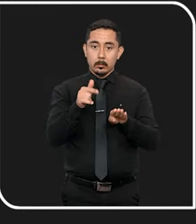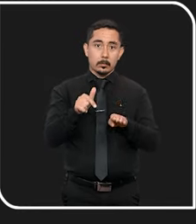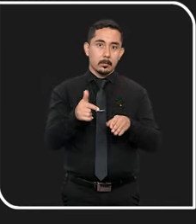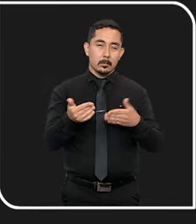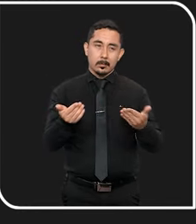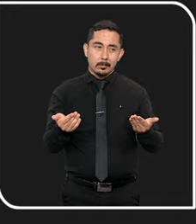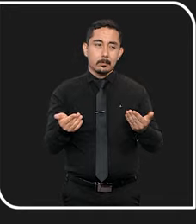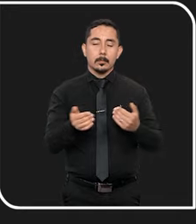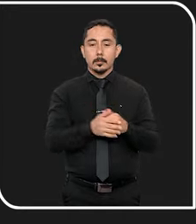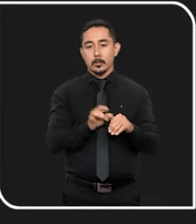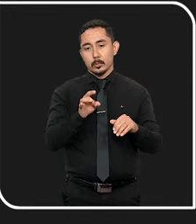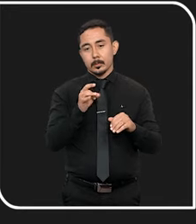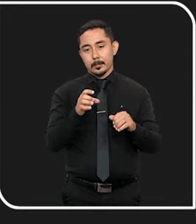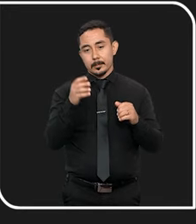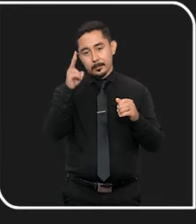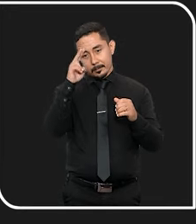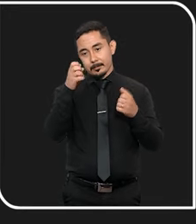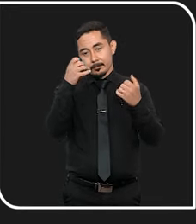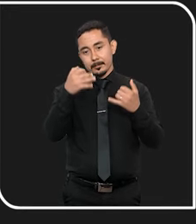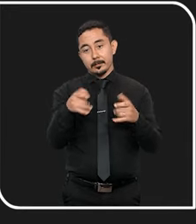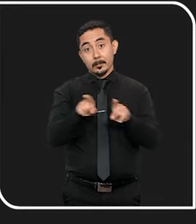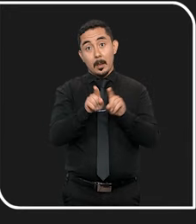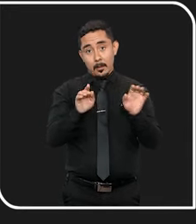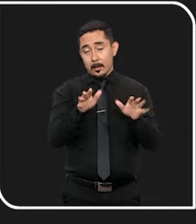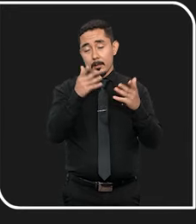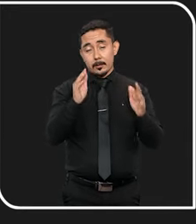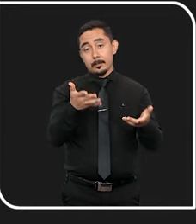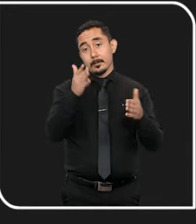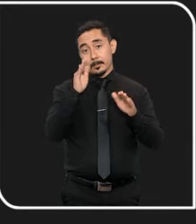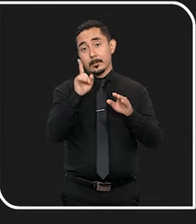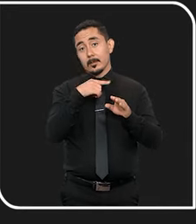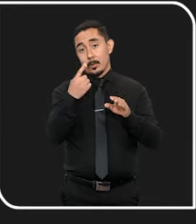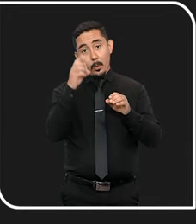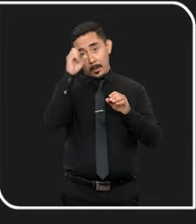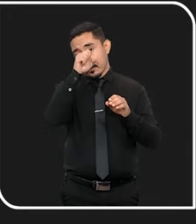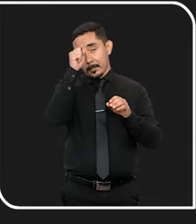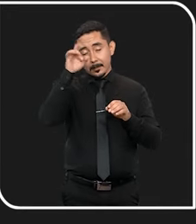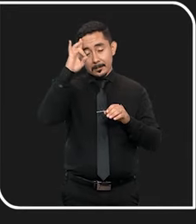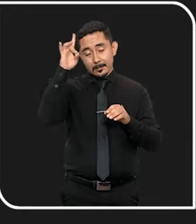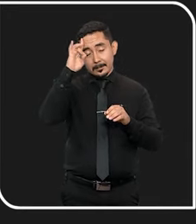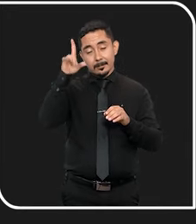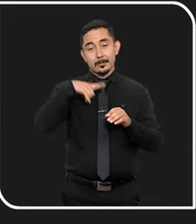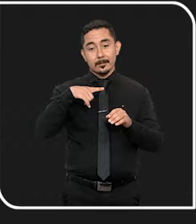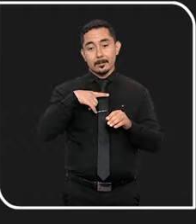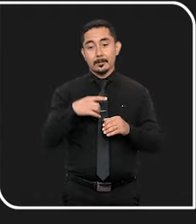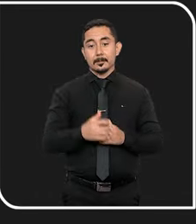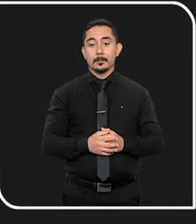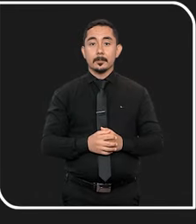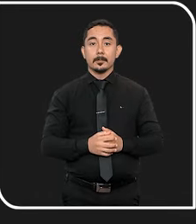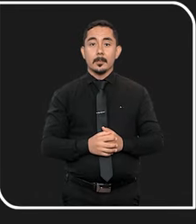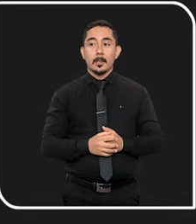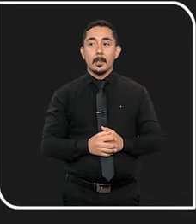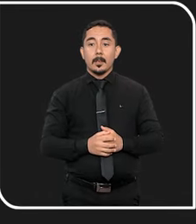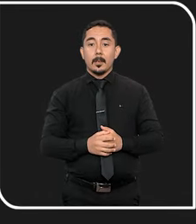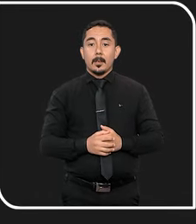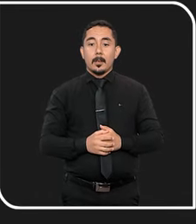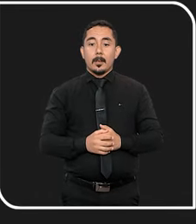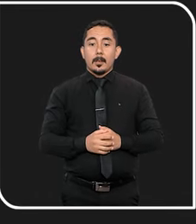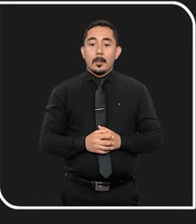outro assim era só para dar o meu relato e também para animar para falar que a gente aprende a cada